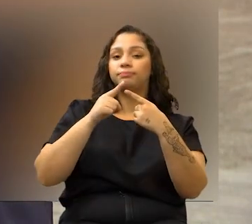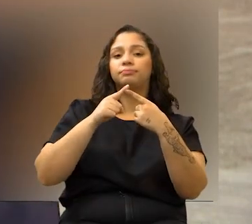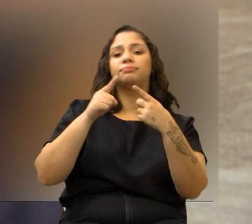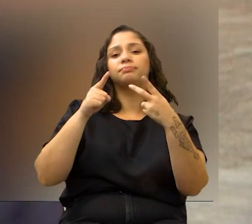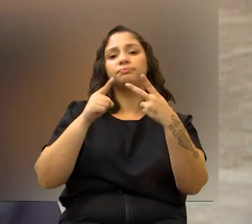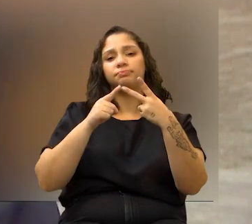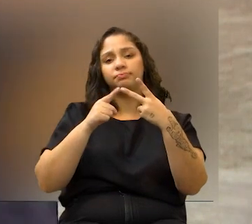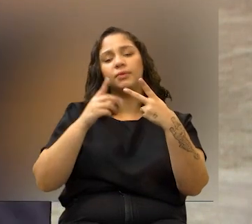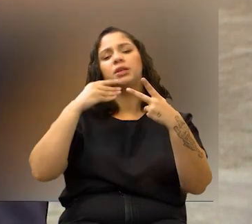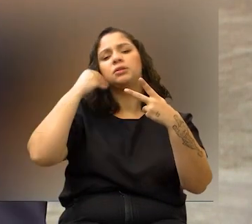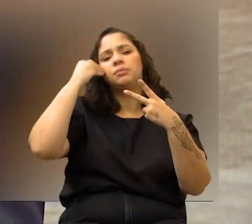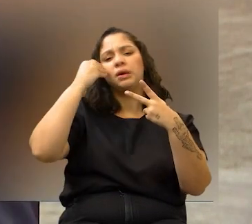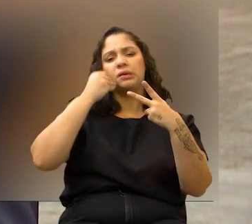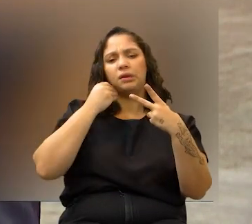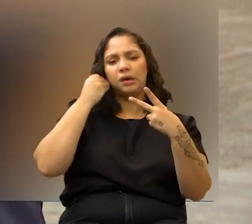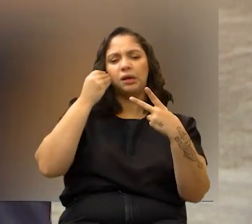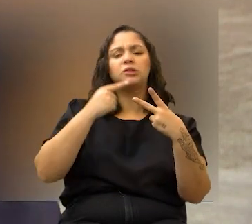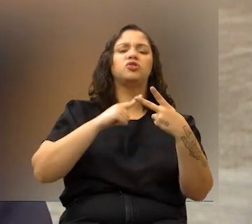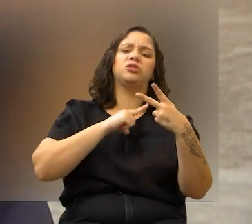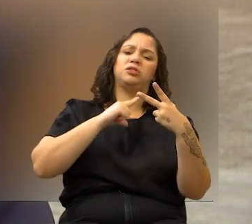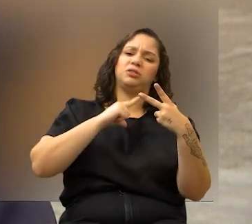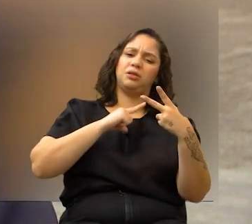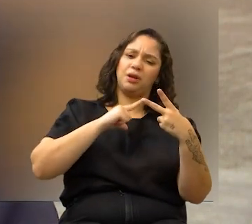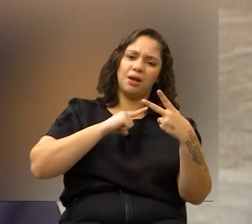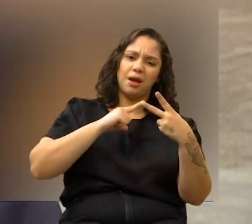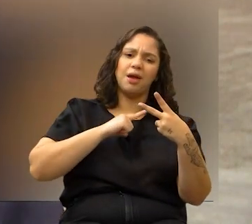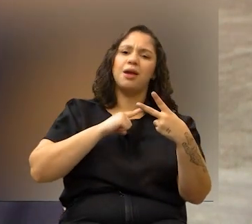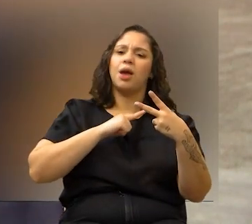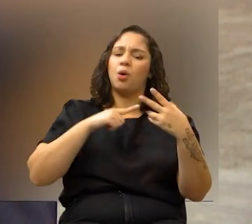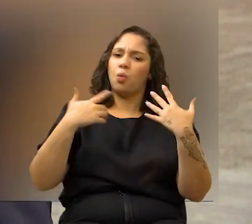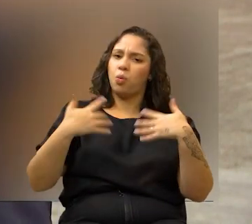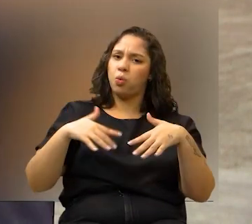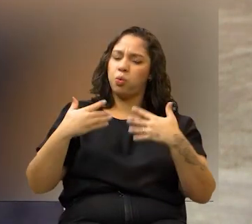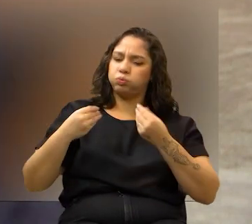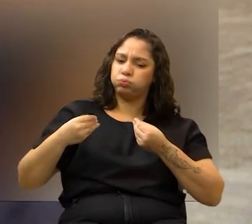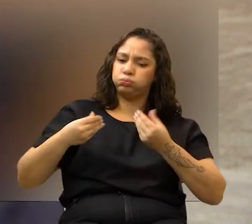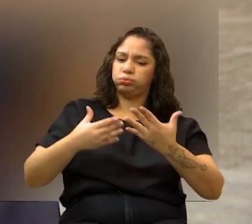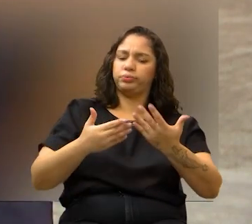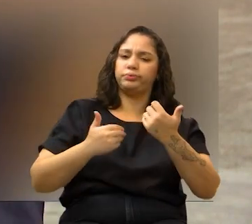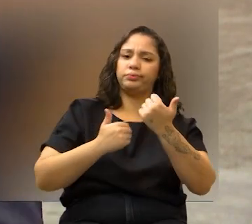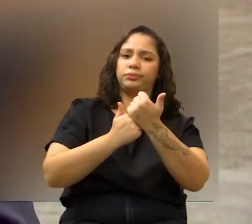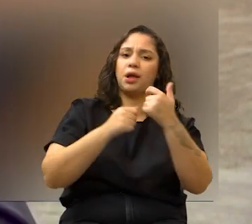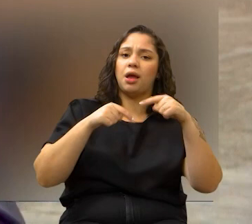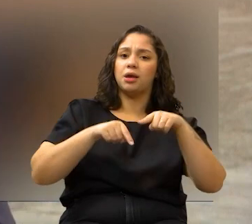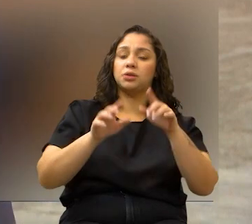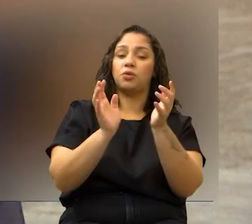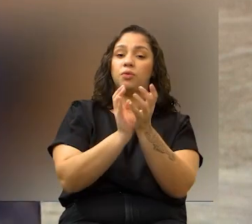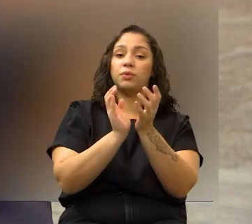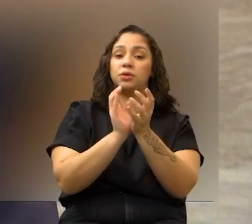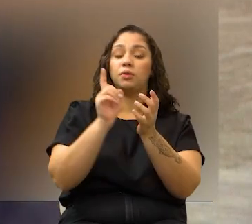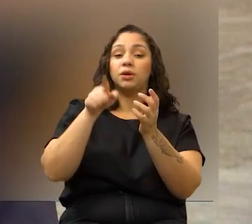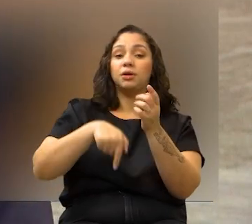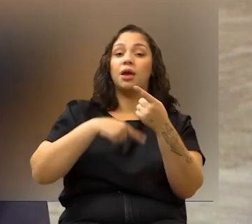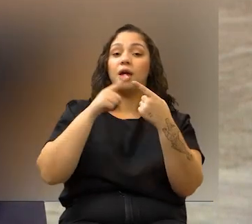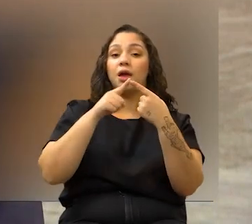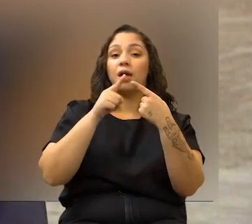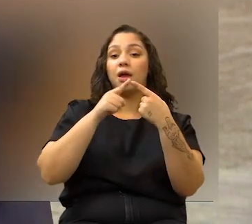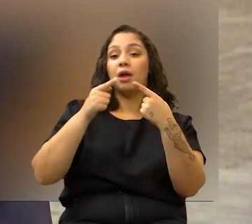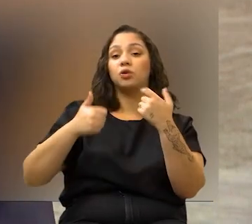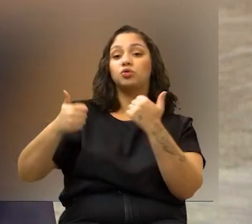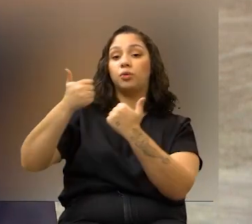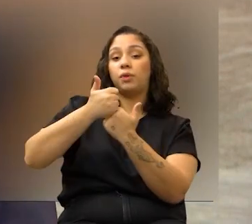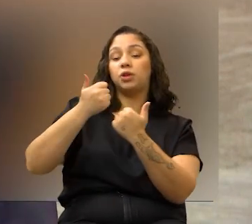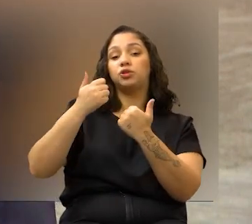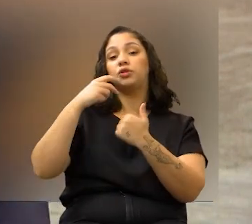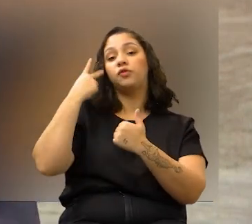pessoas experientes, pessoas que têm muito a contribuir na comissão, que é o suplente da nobre vereadora